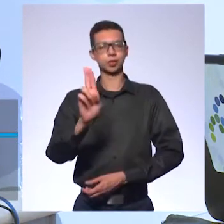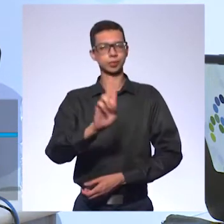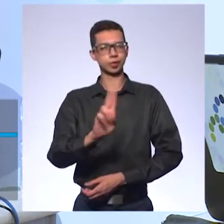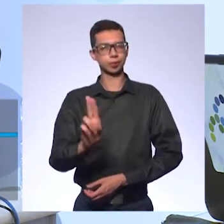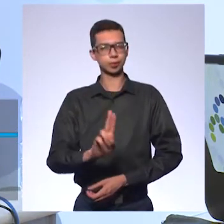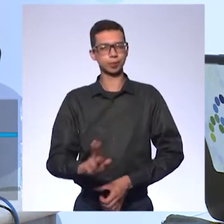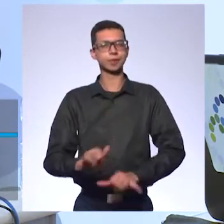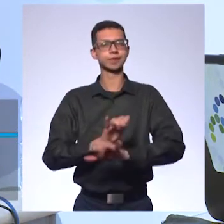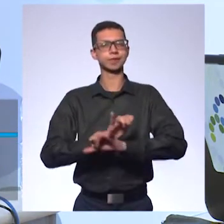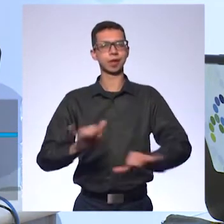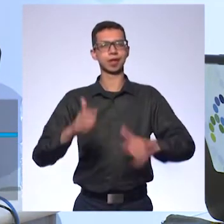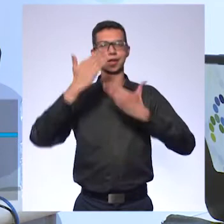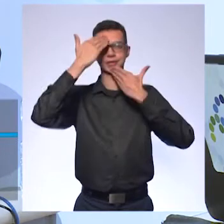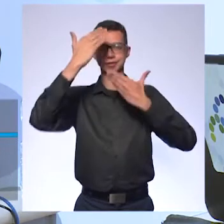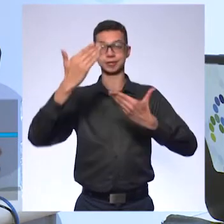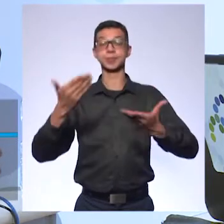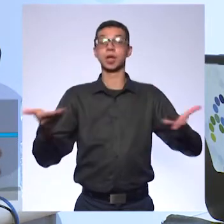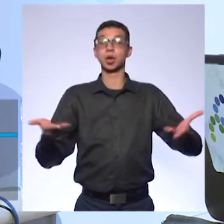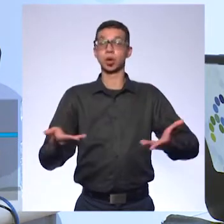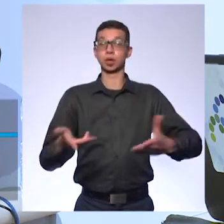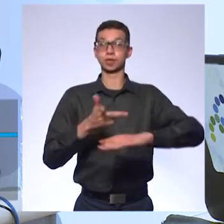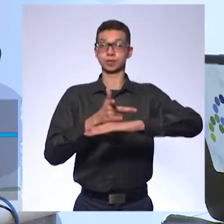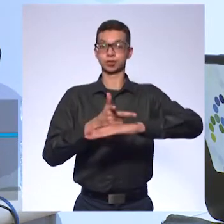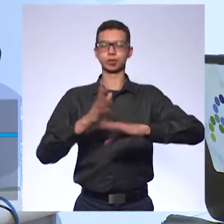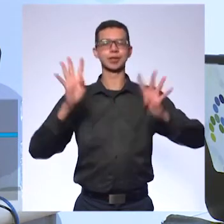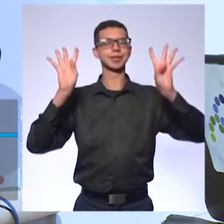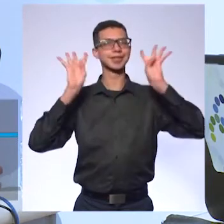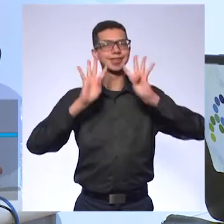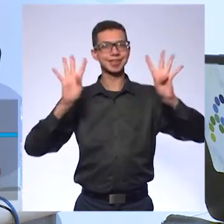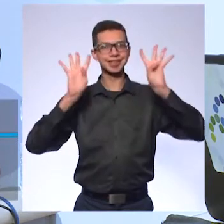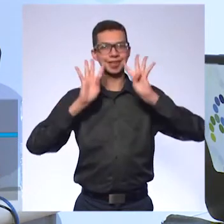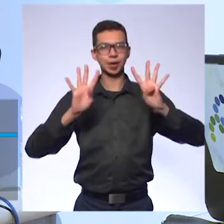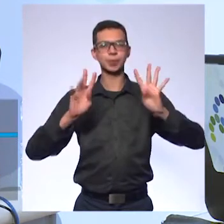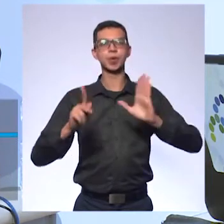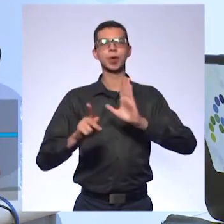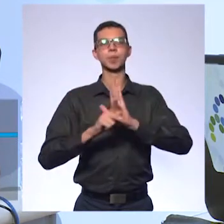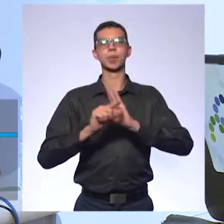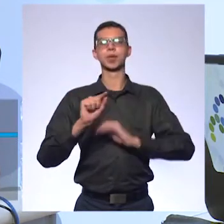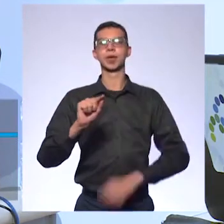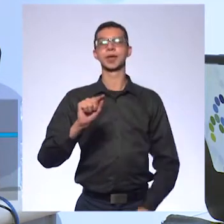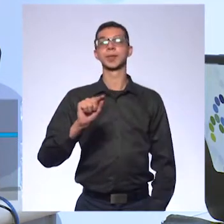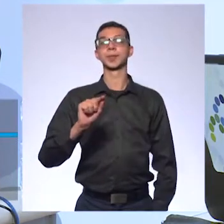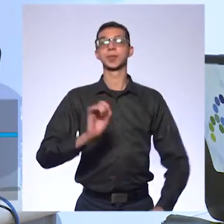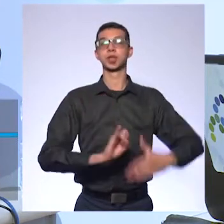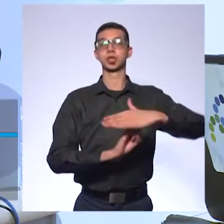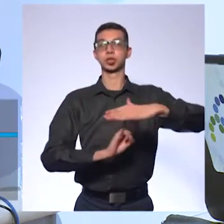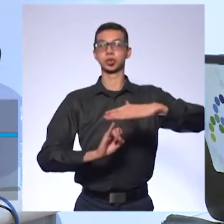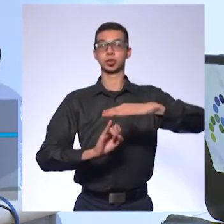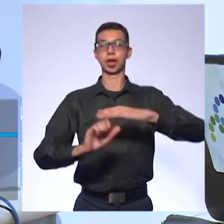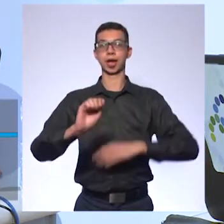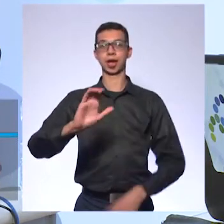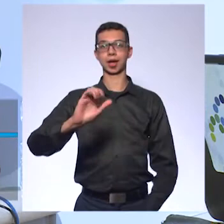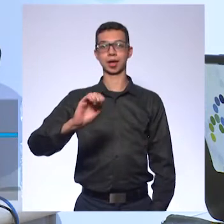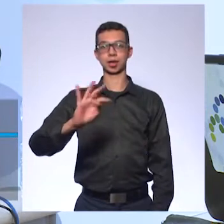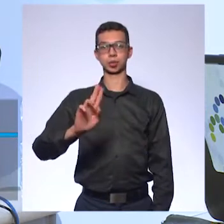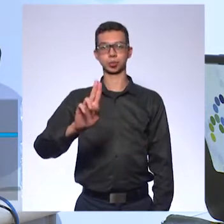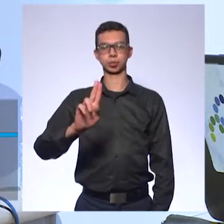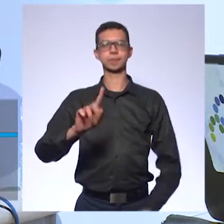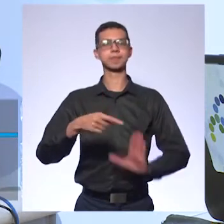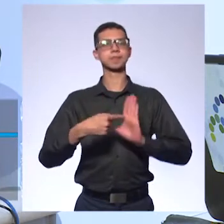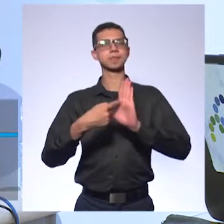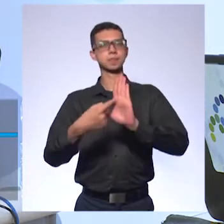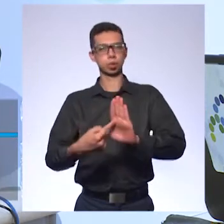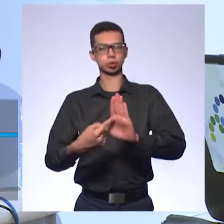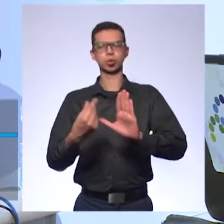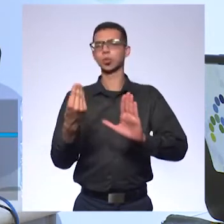a gente tem um vídeo, né? Então, um vídeo muito legal do Instituto Acatu, que vai mostrar para vocês um pouquinho sobre o